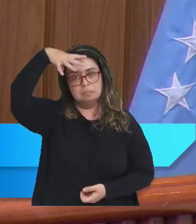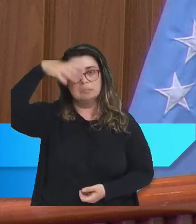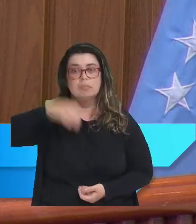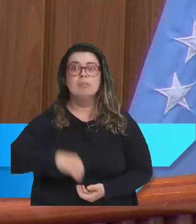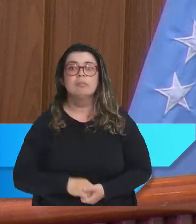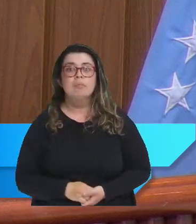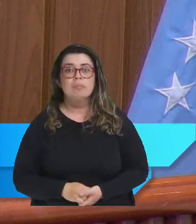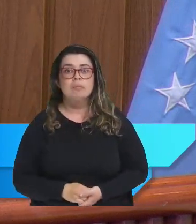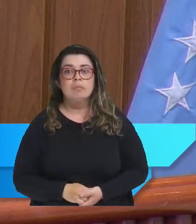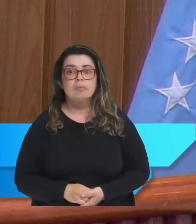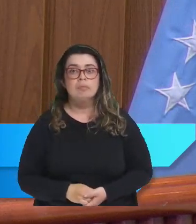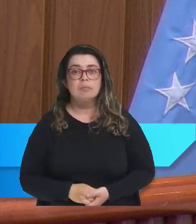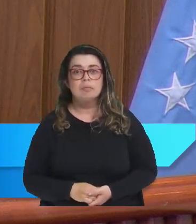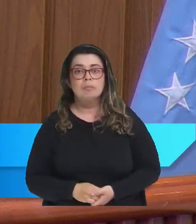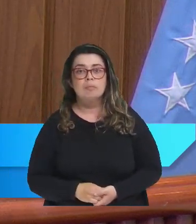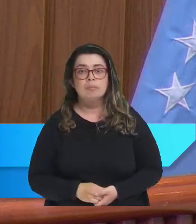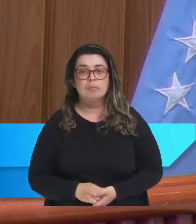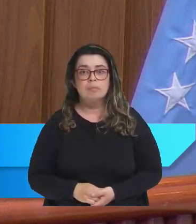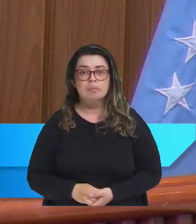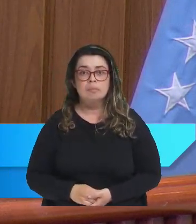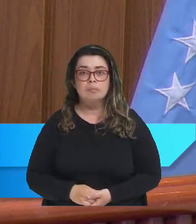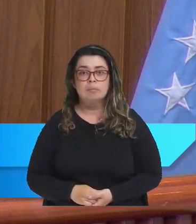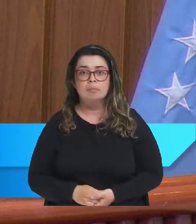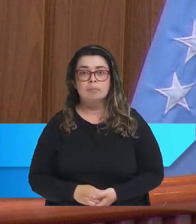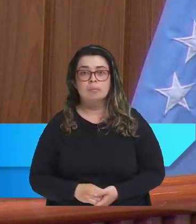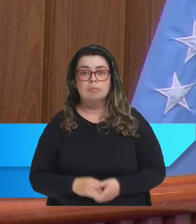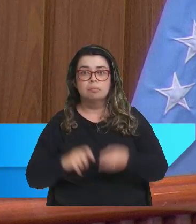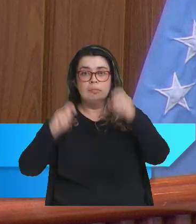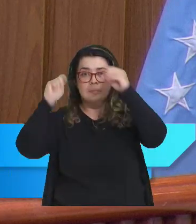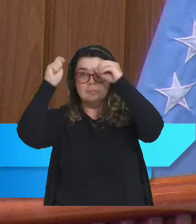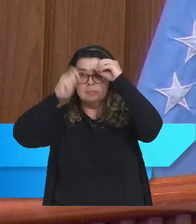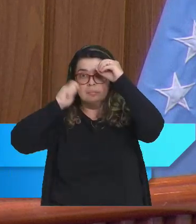Porém, a câmera, instalaram